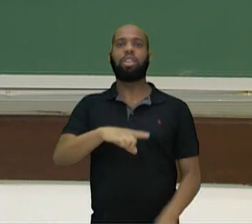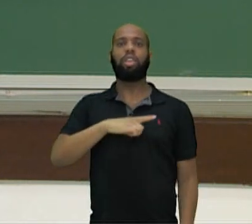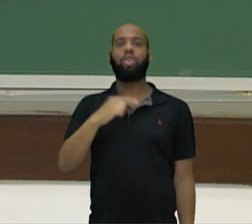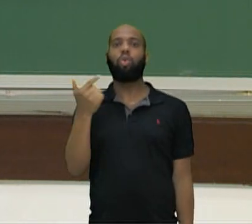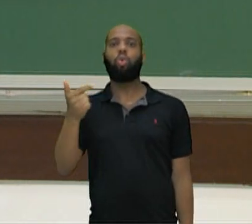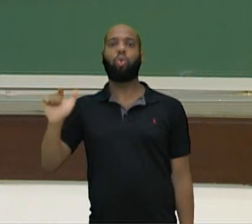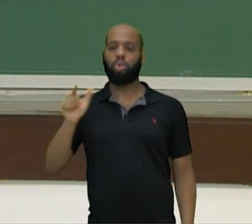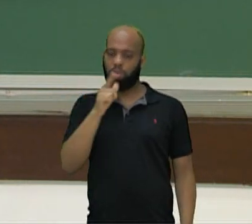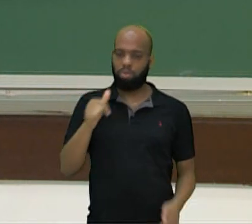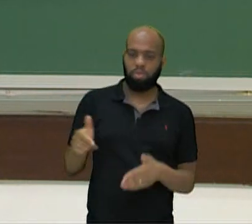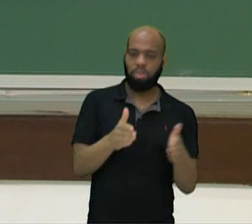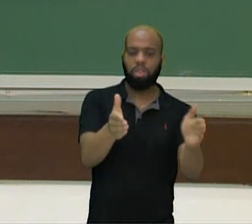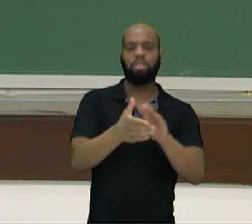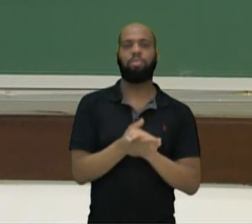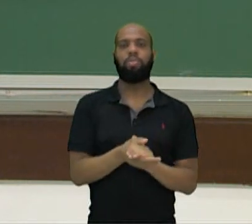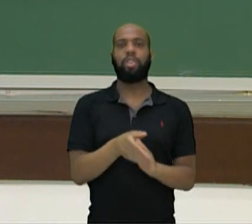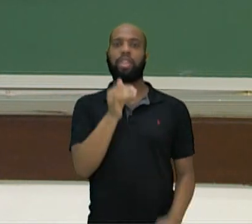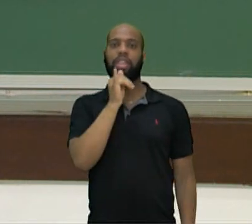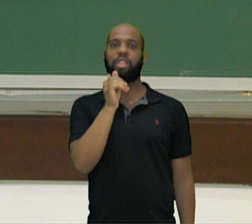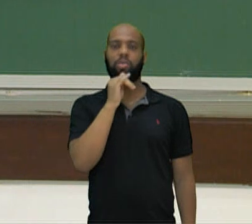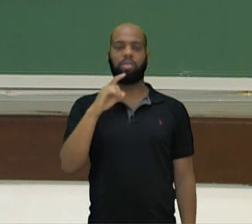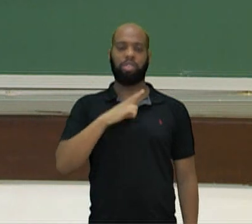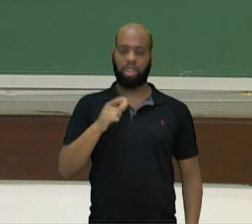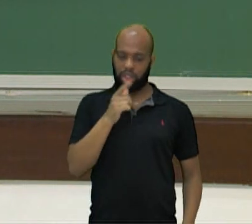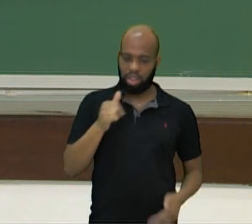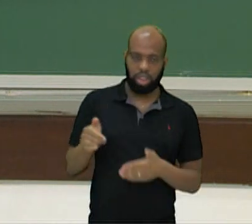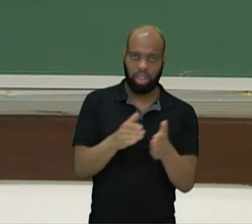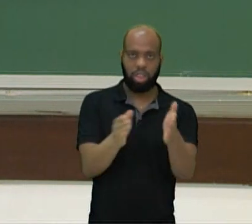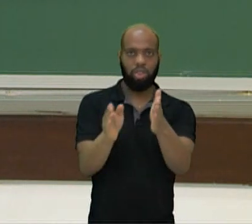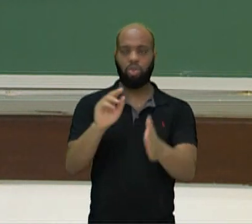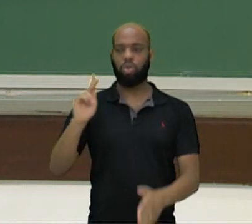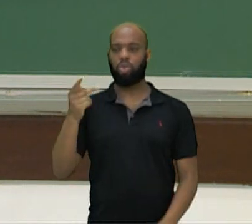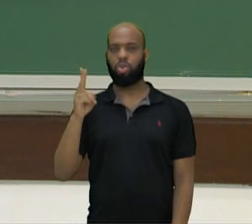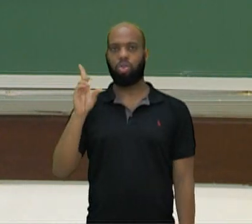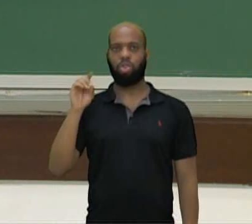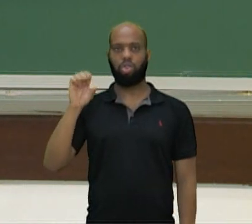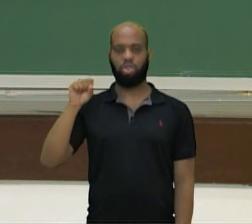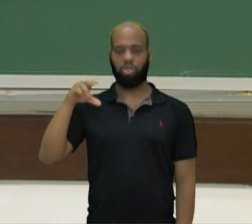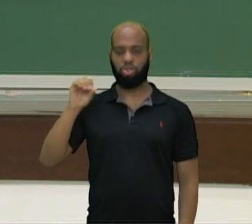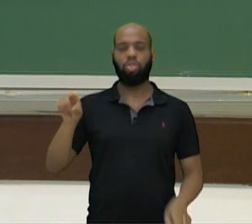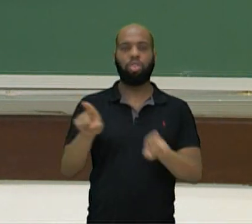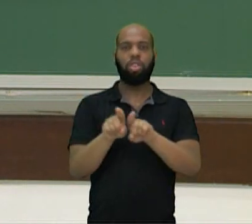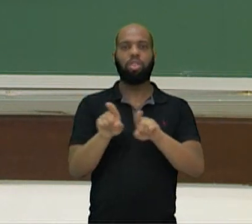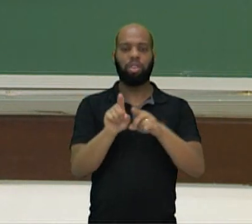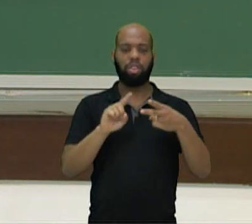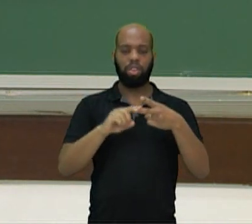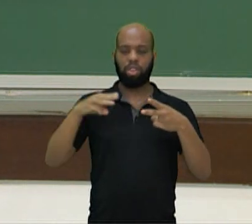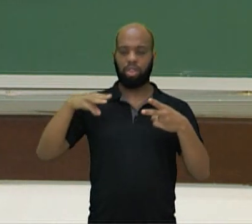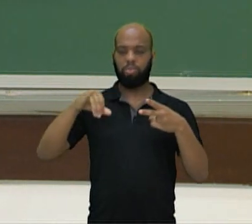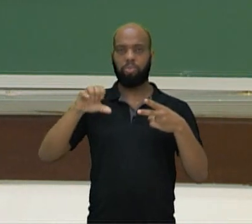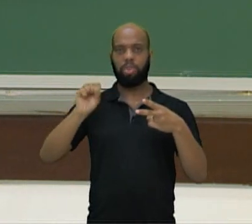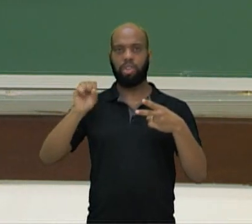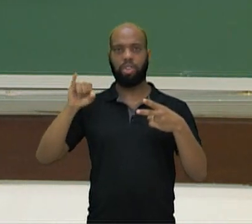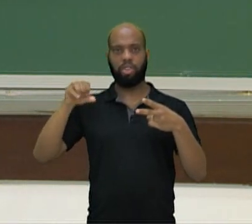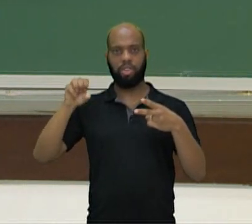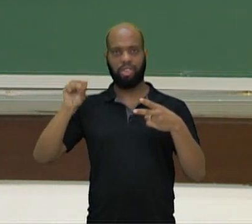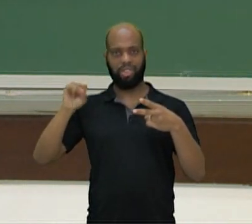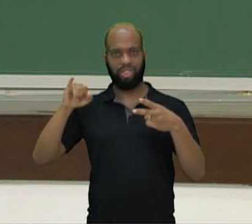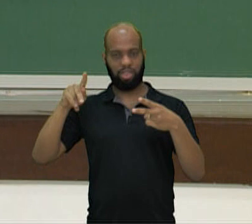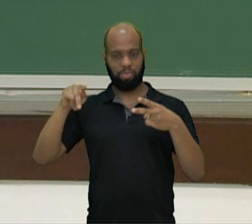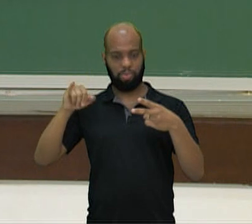outros rios como o rio Hudson, o Missouri, o Mississippi, o rio